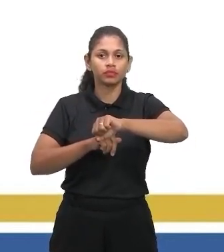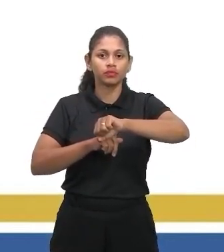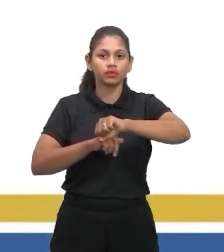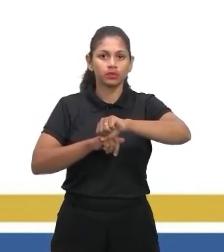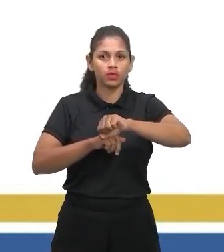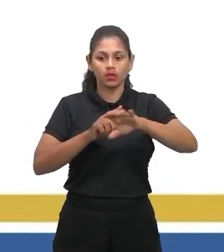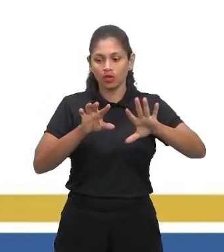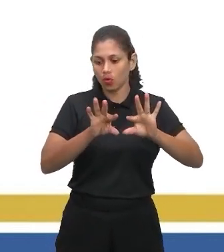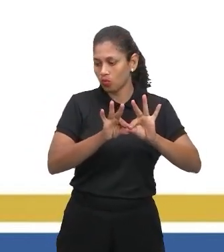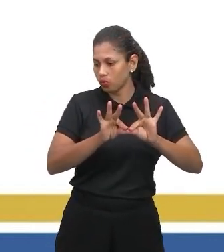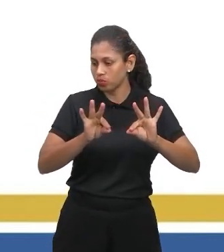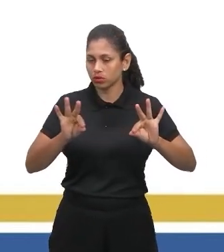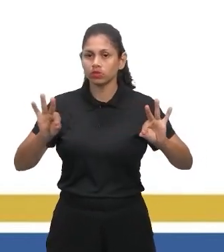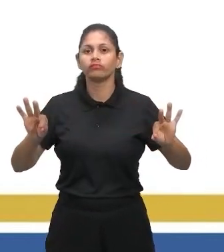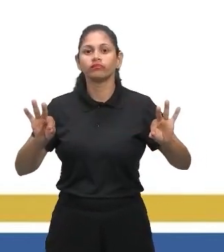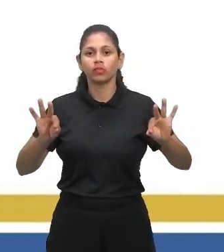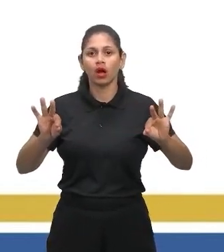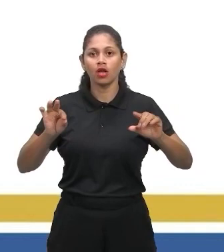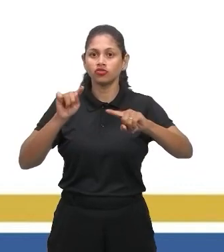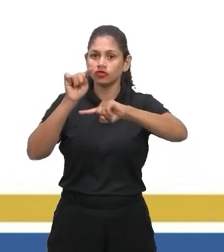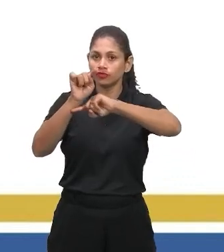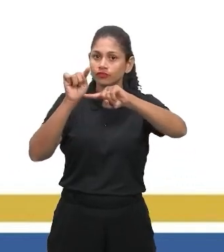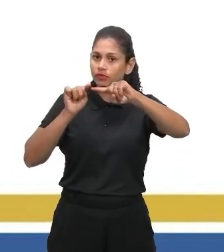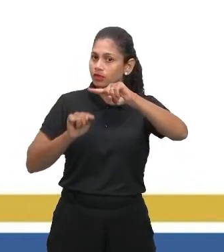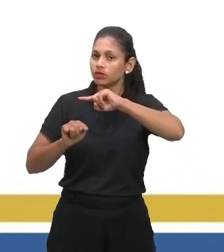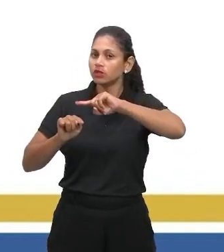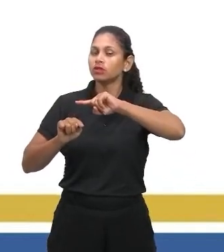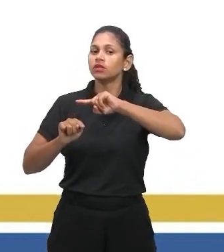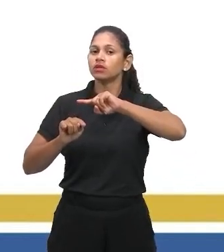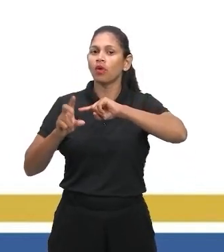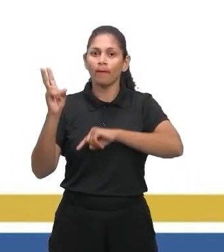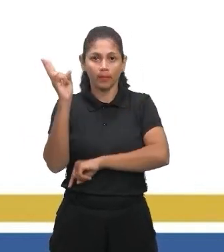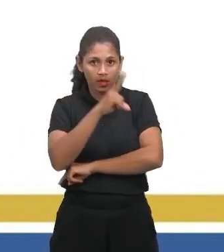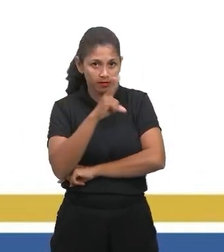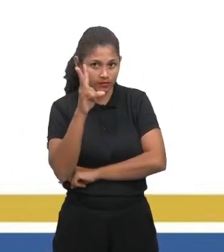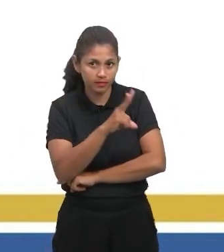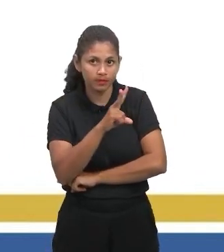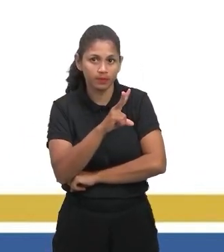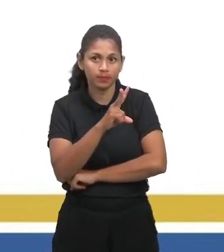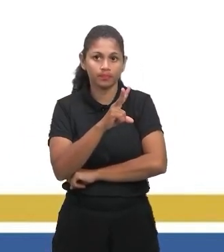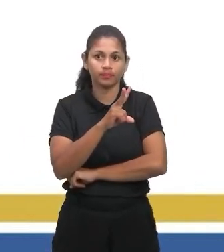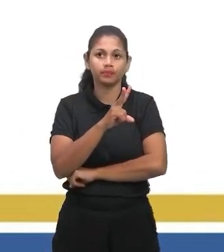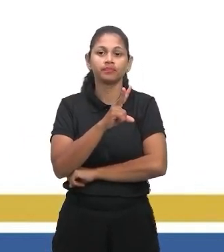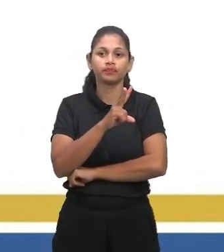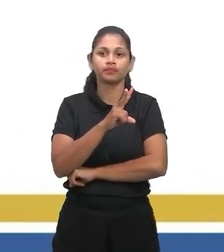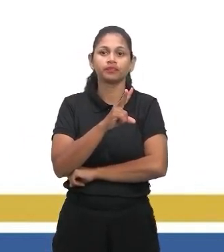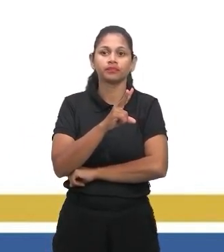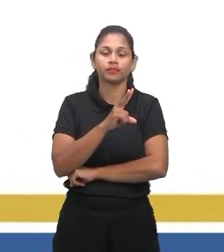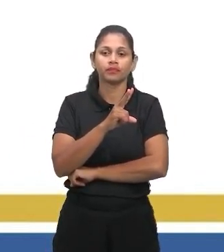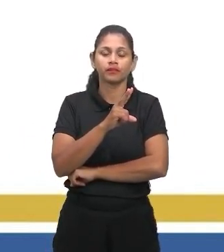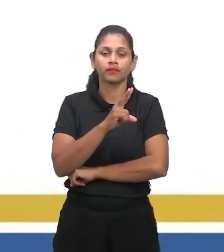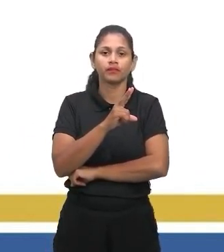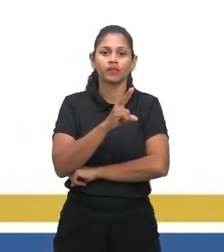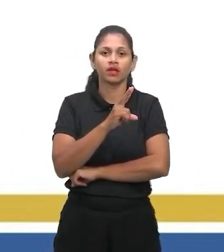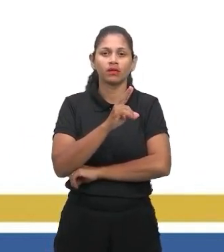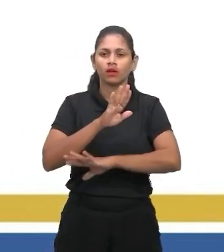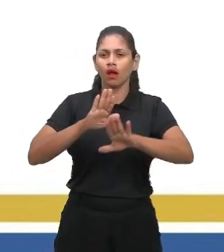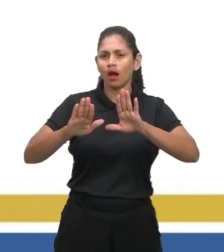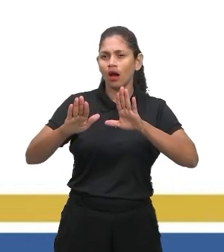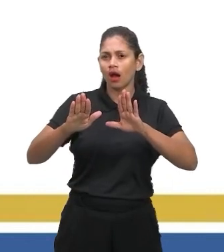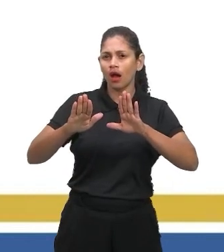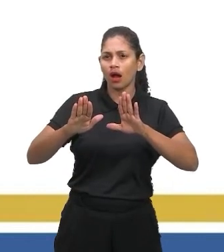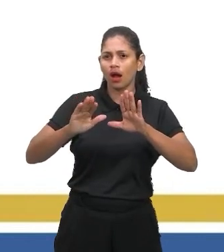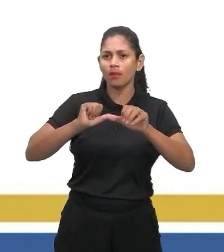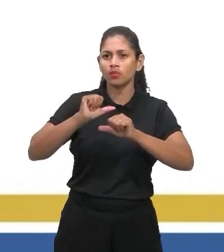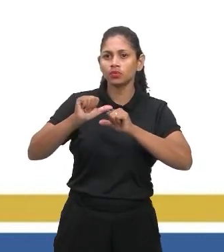pela velocidade. E se você quiser calcular aí, por exemplo, a variação desse tempo, você só